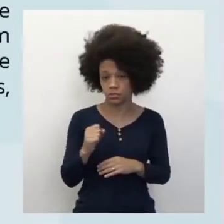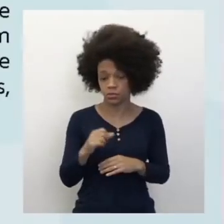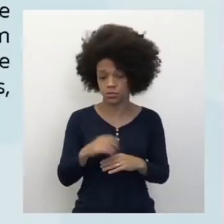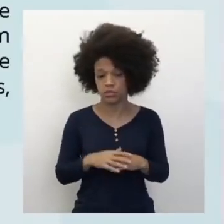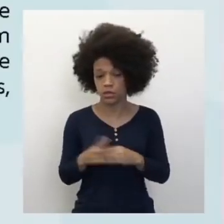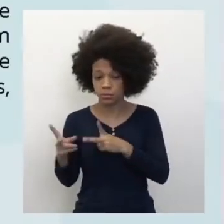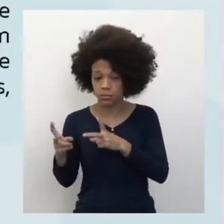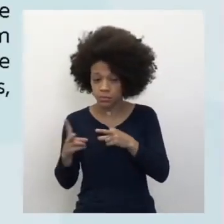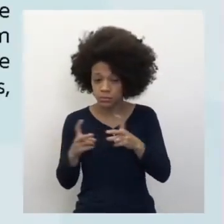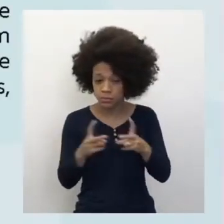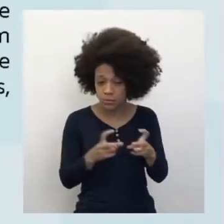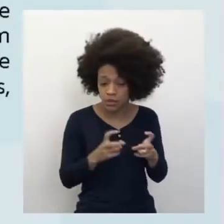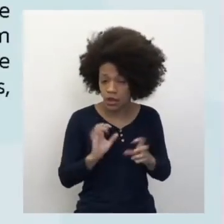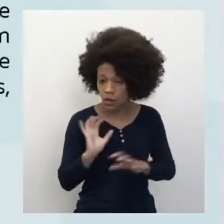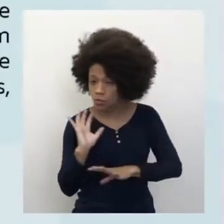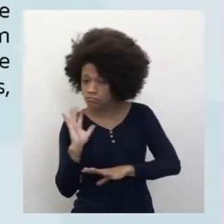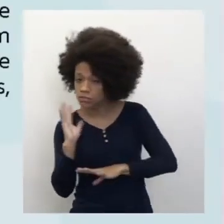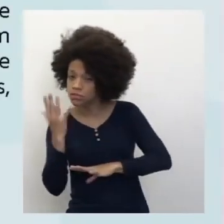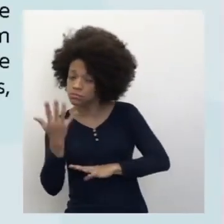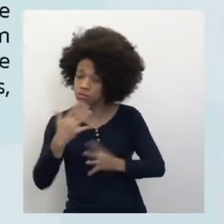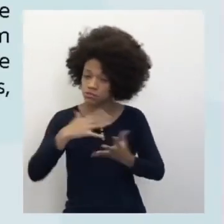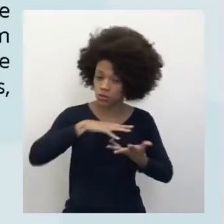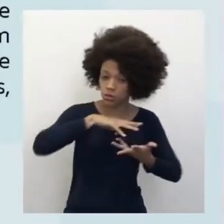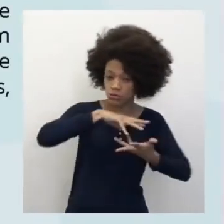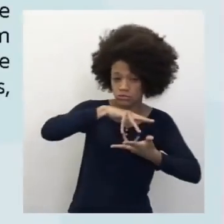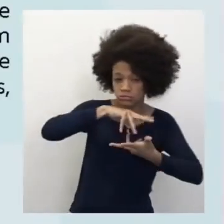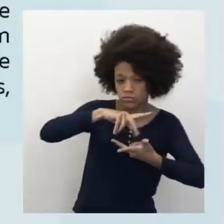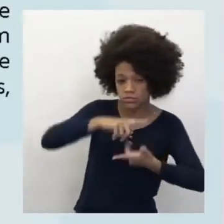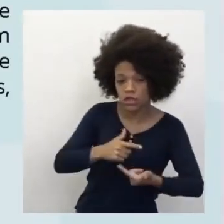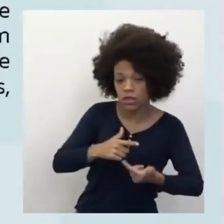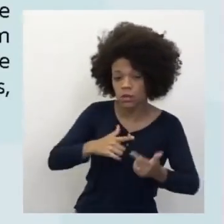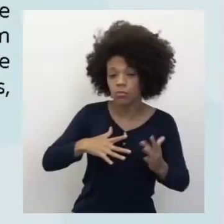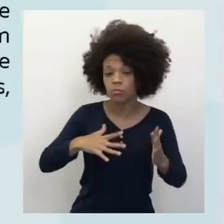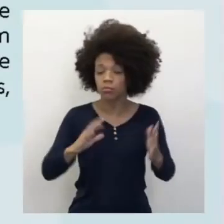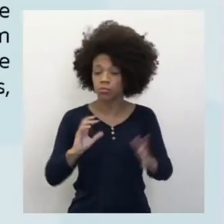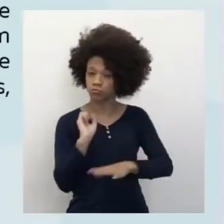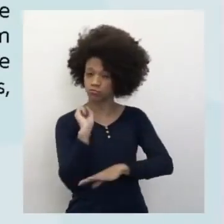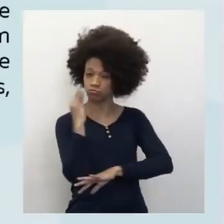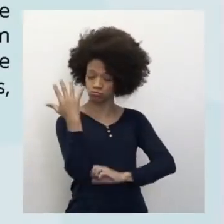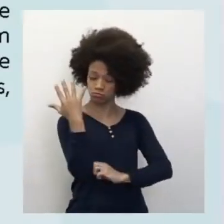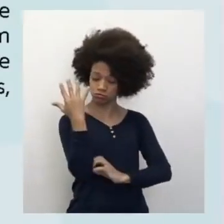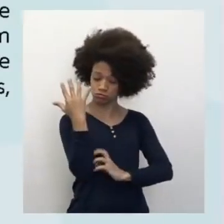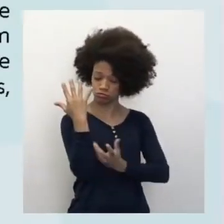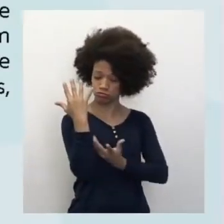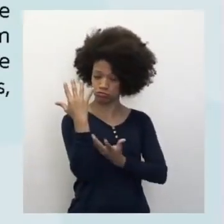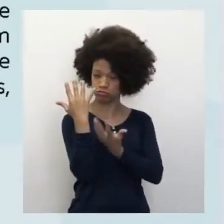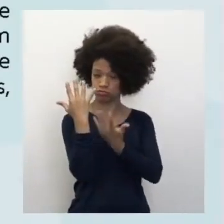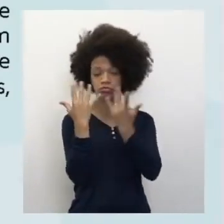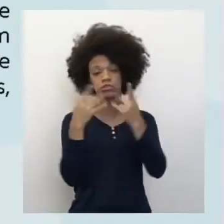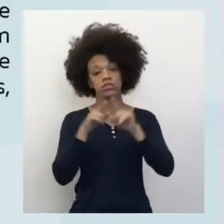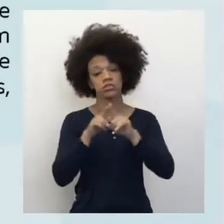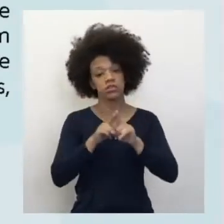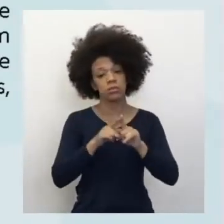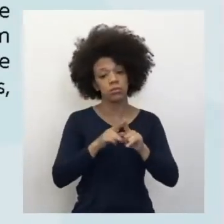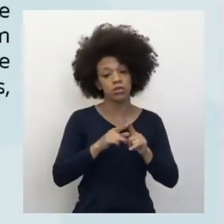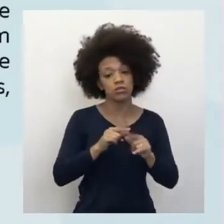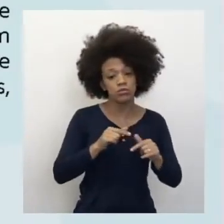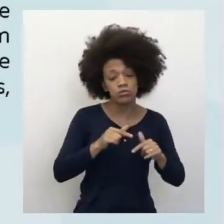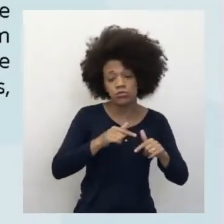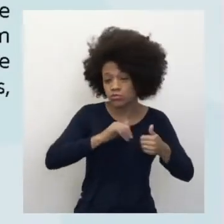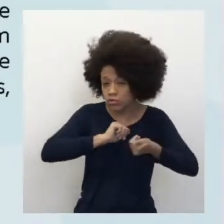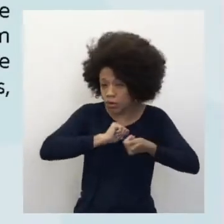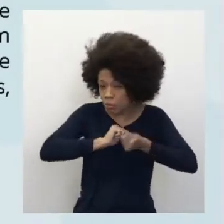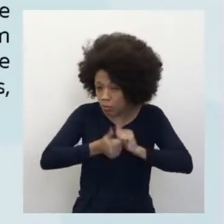possíveis impactos provocados pela ocorrência de catástrofes naturais ou alterações nos componentes